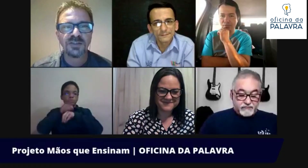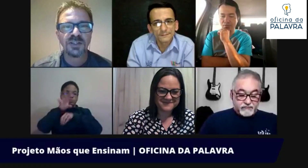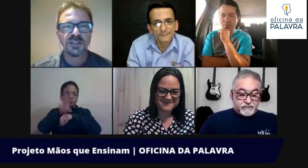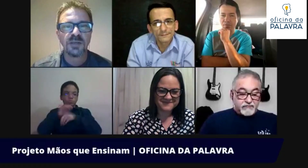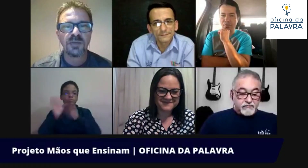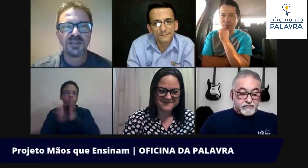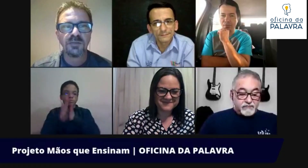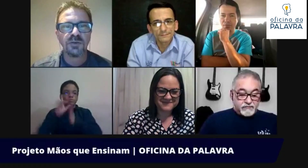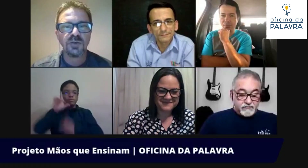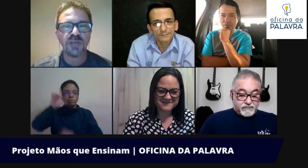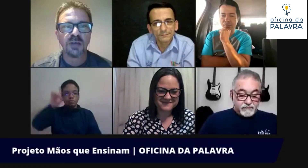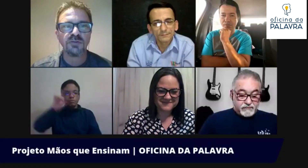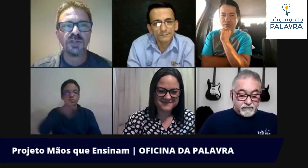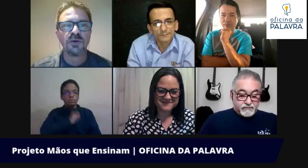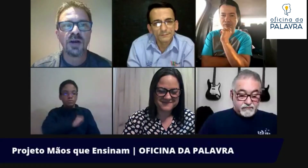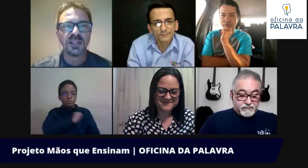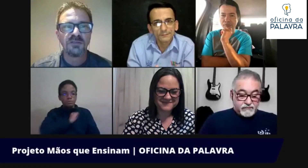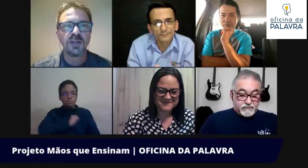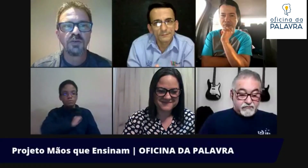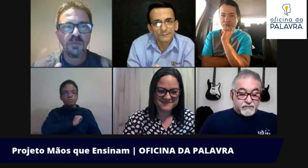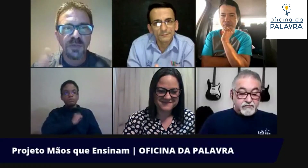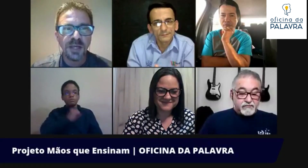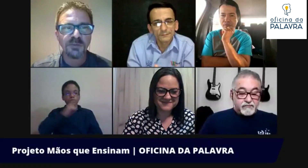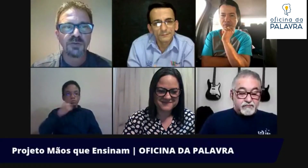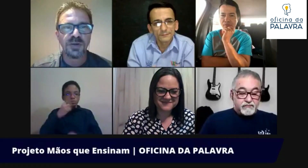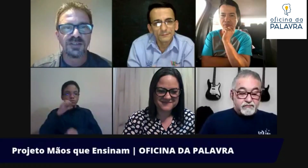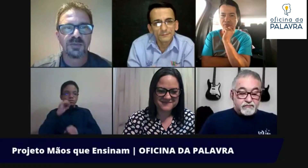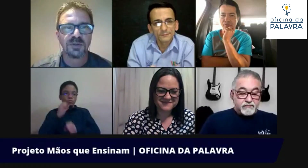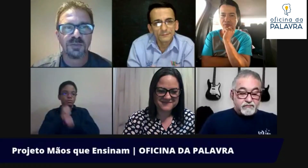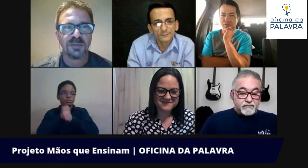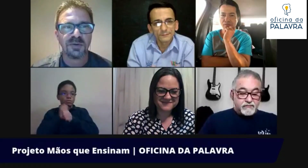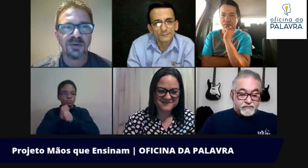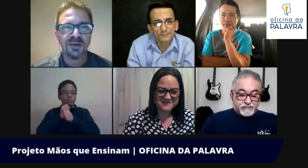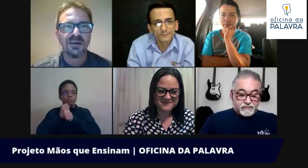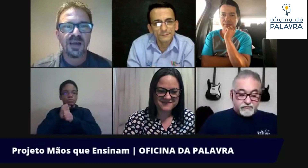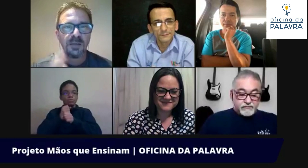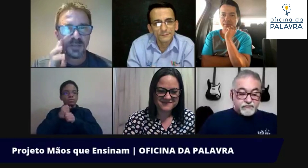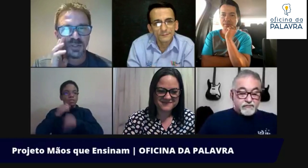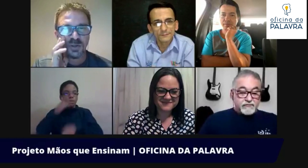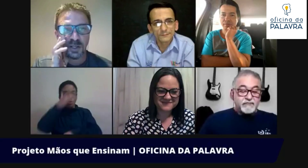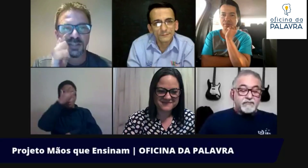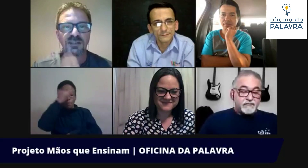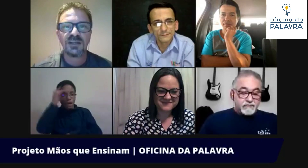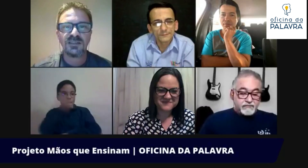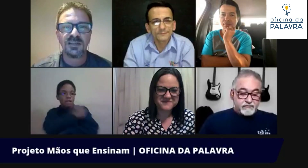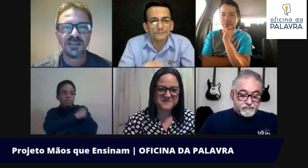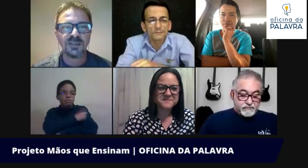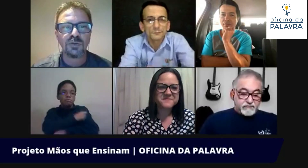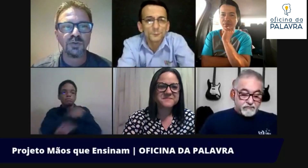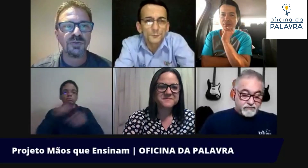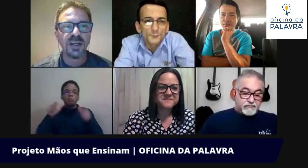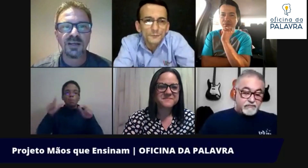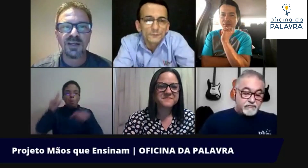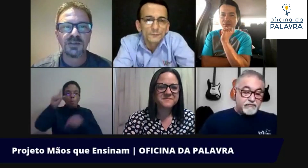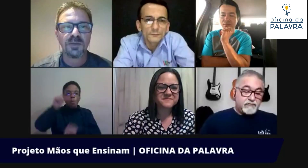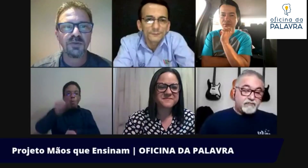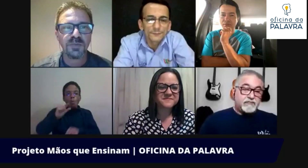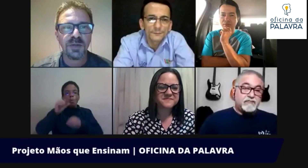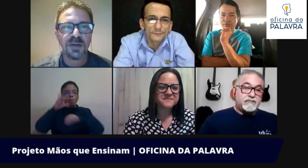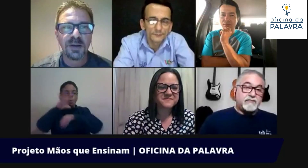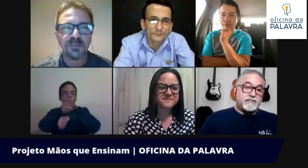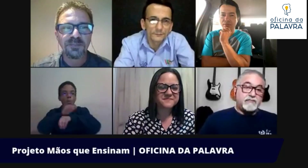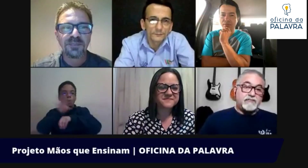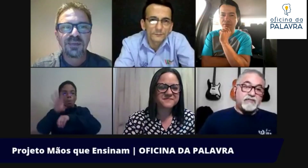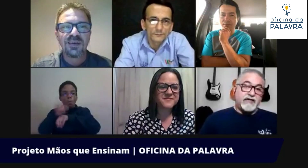10 anos, a gente tem percebido que os alunos chegam cada vez com menos conhecimento bíblico. Impressionante, né? Ensina-se tudo na igreja,